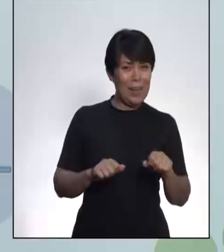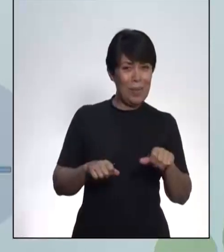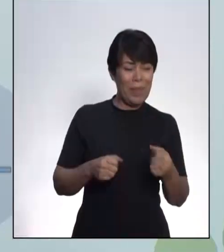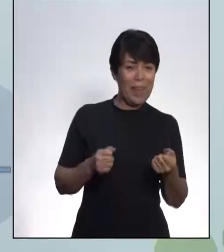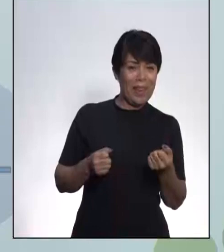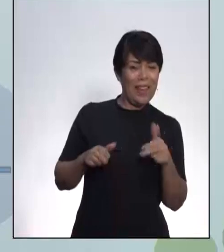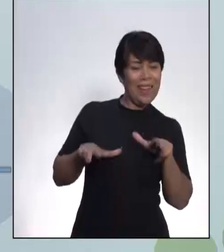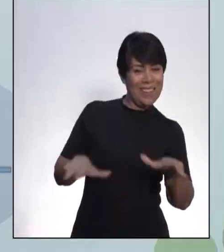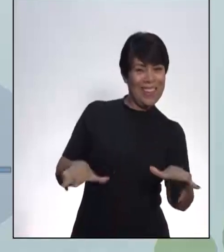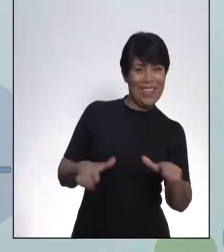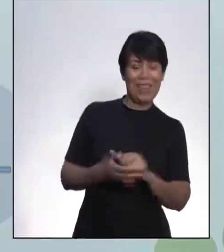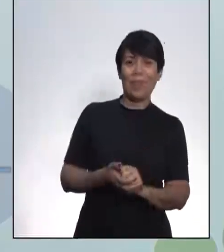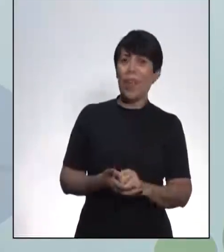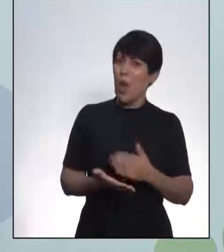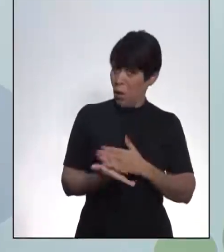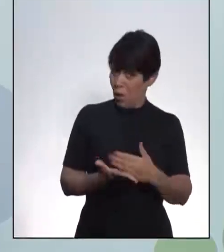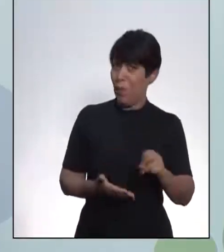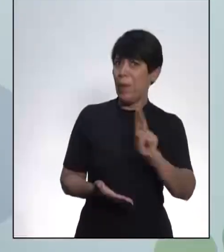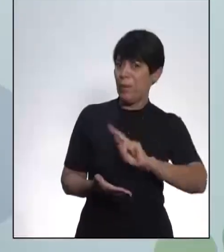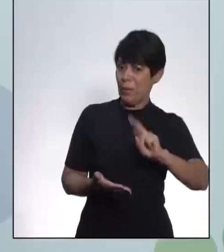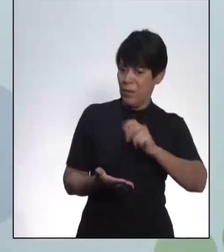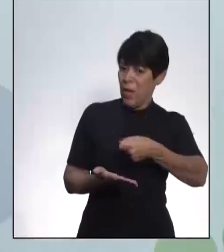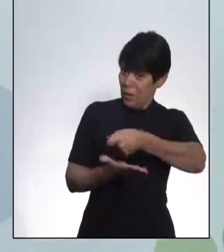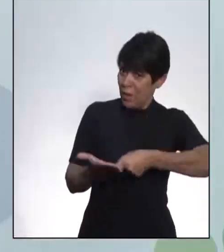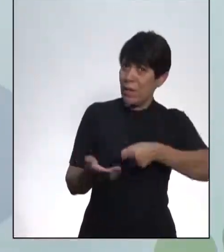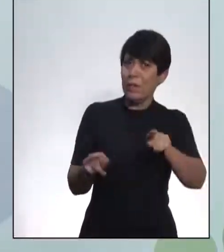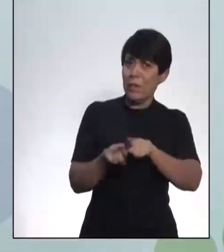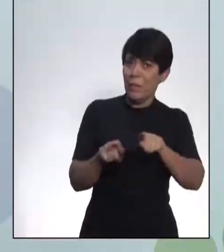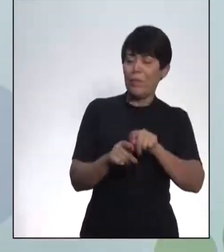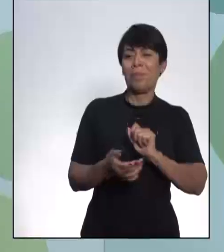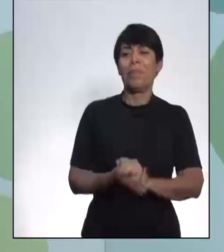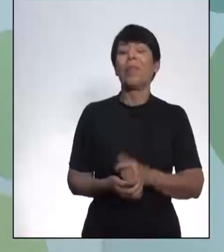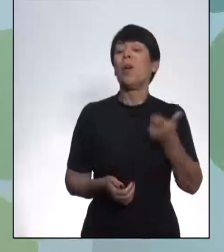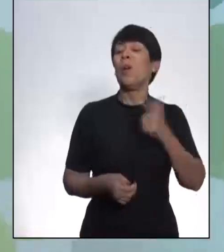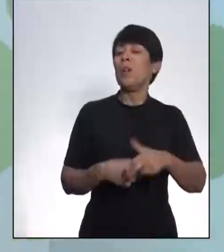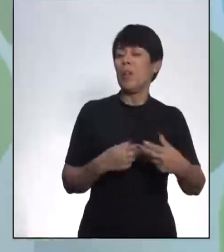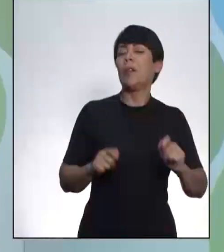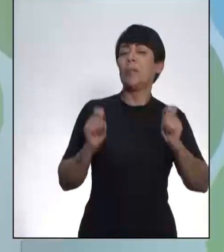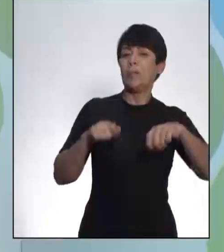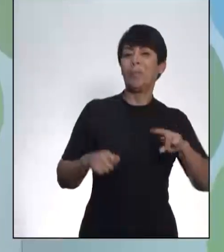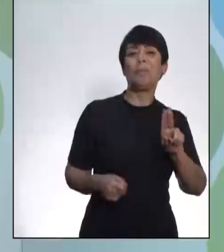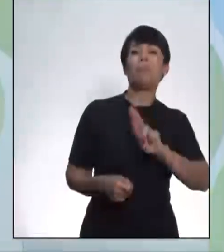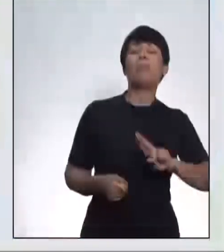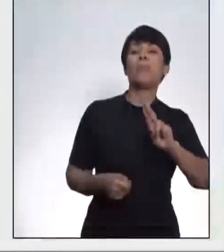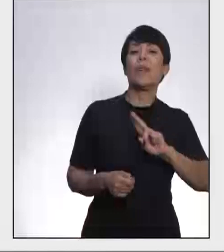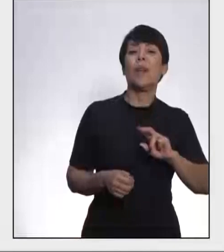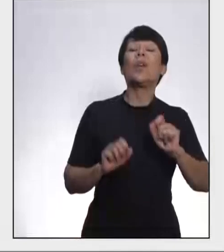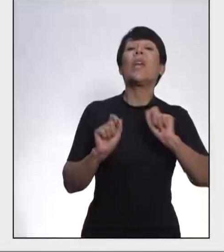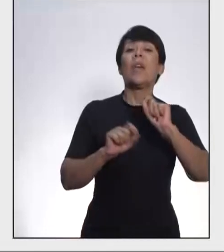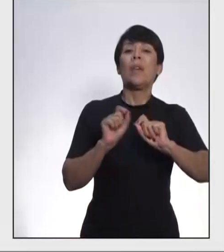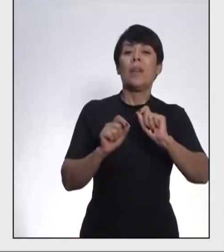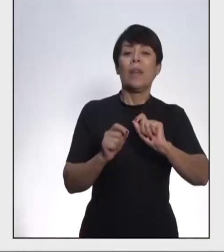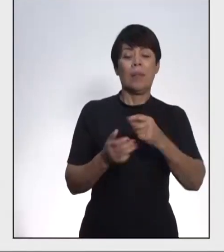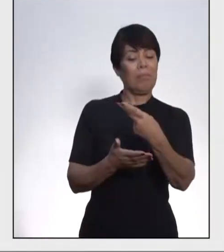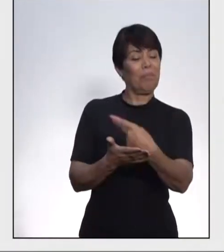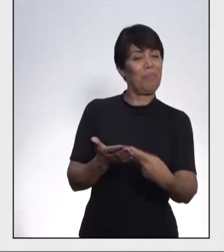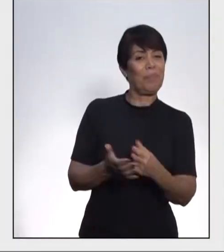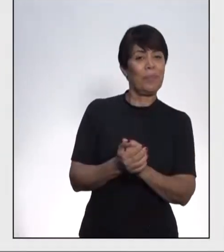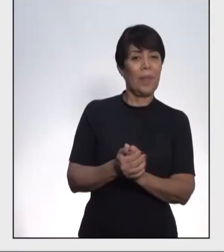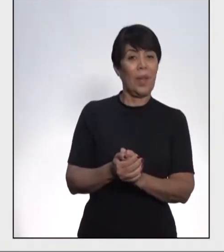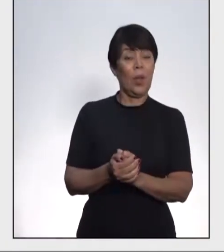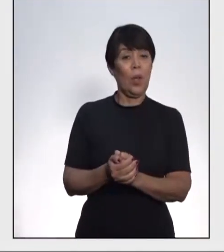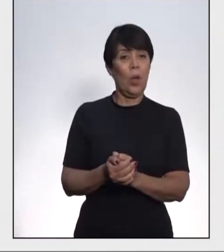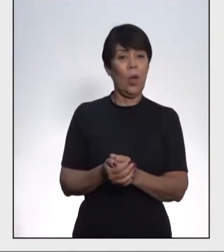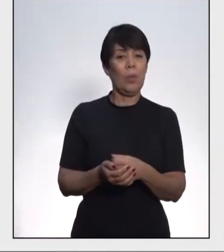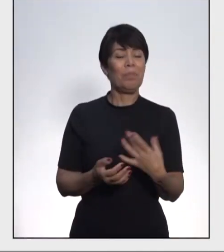poemas, nos seus textos. Bora, bora. Muito bem. Outra coisa que ele pode usar, os aspectos gráficos. Olha esse poema